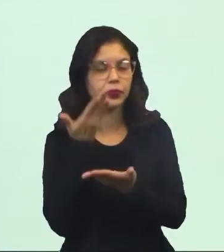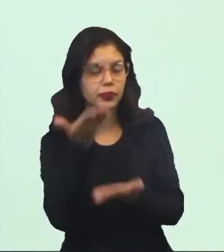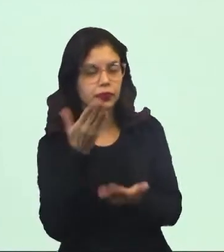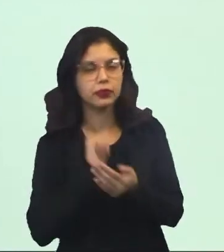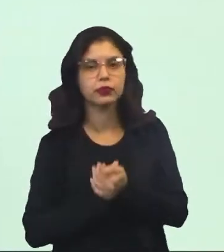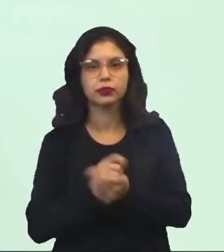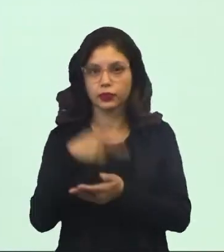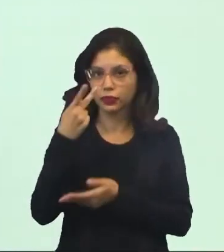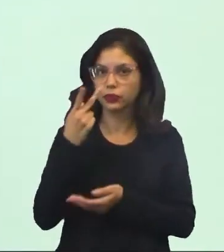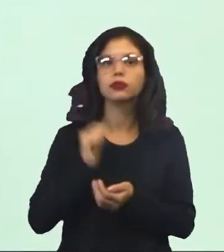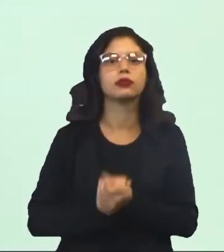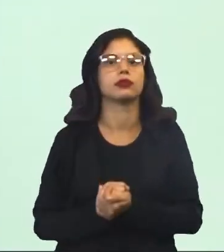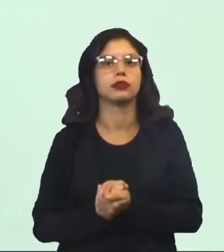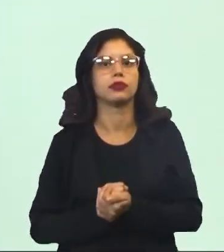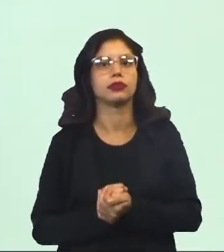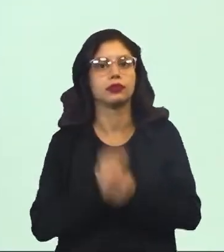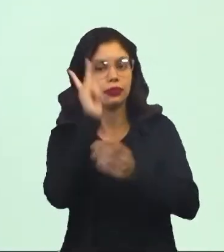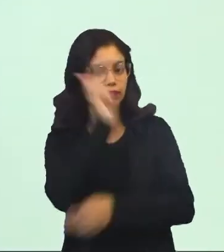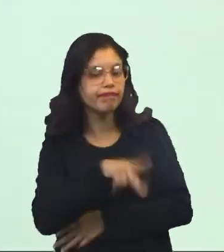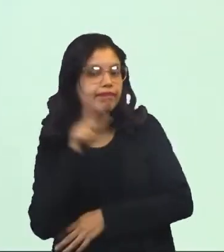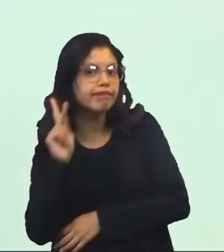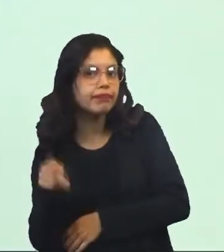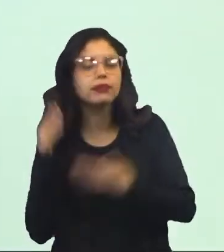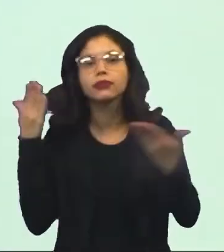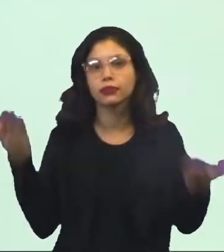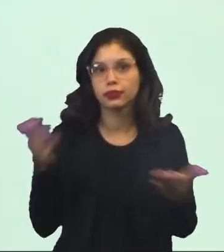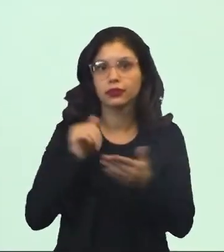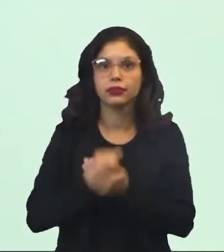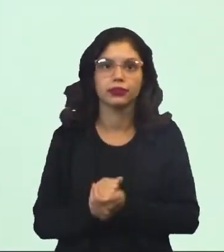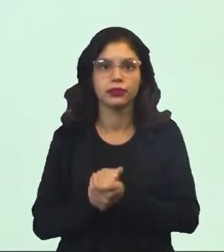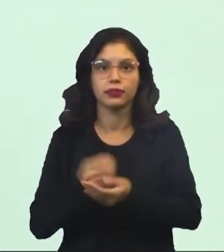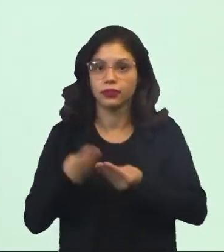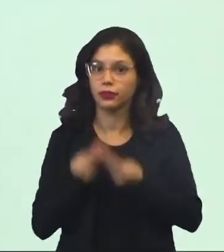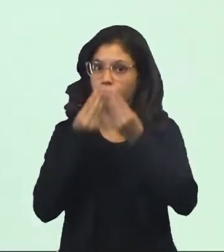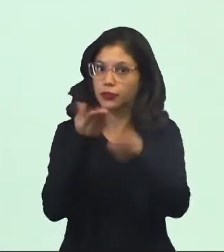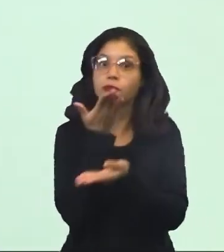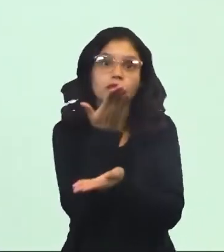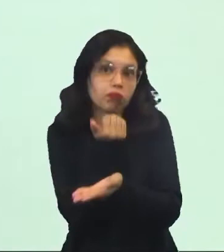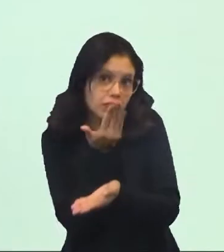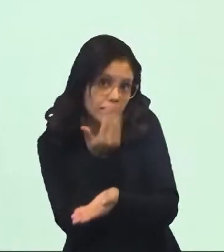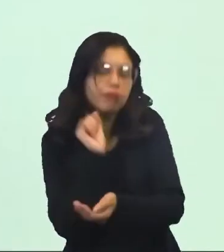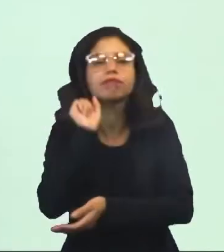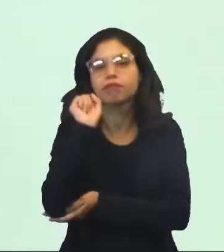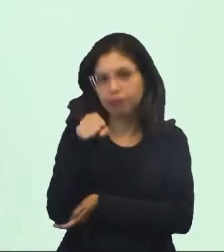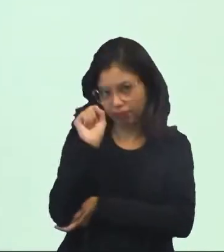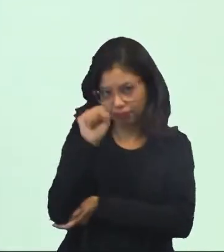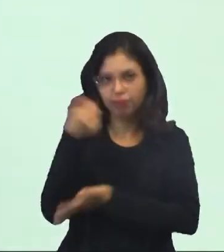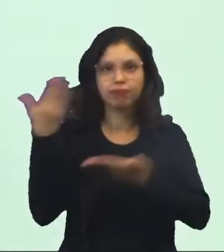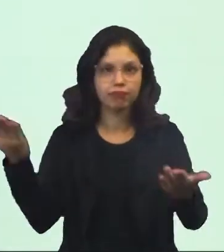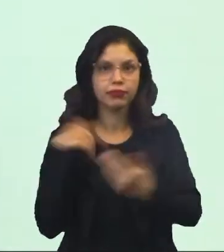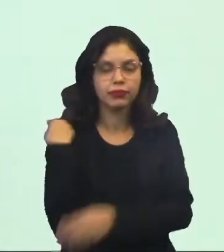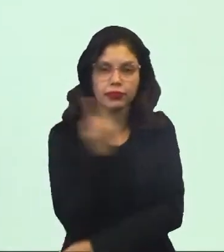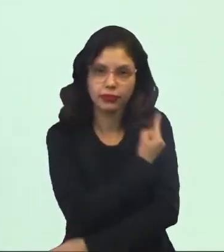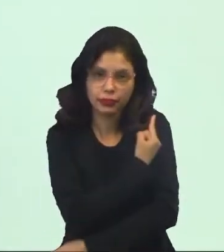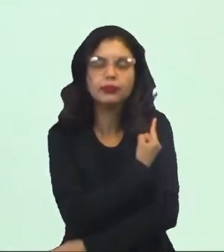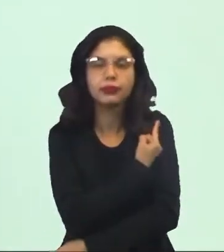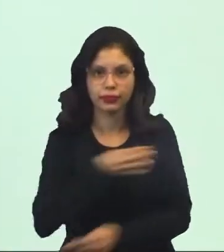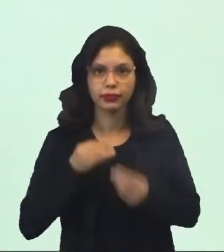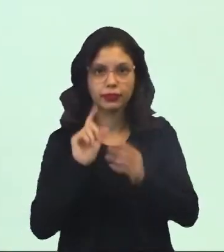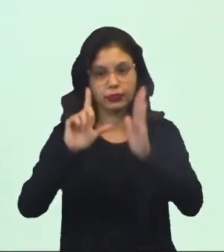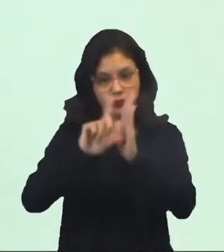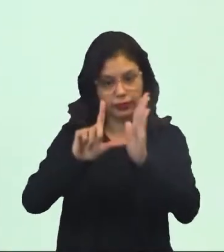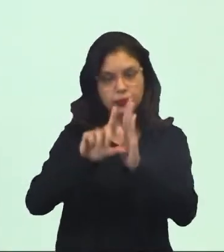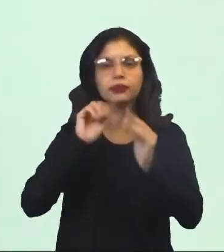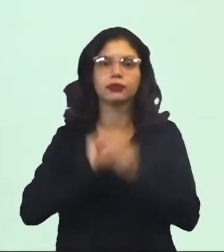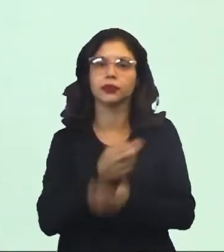vocês devem ter dito aí de casa, professora, os entregadores. E sim, nós temos entregadores, né, que fazem entregas de lojas,